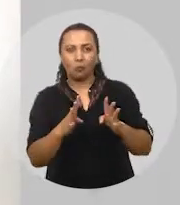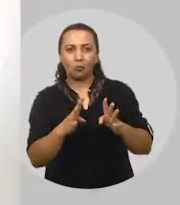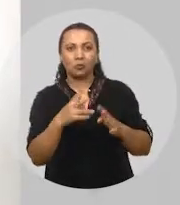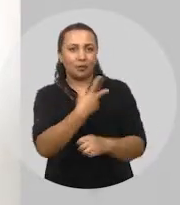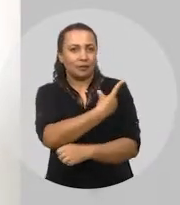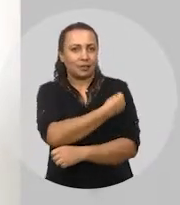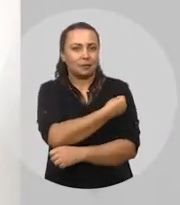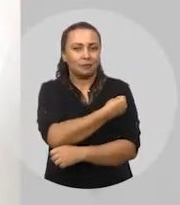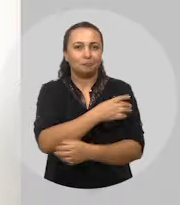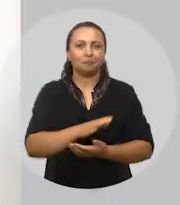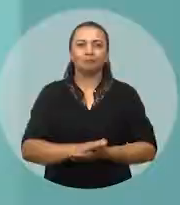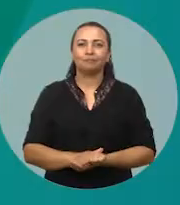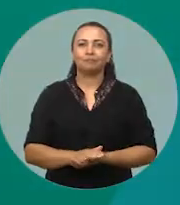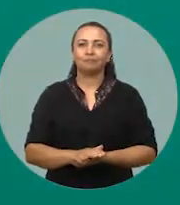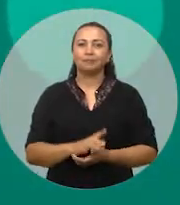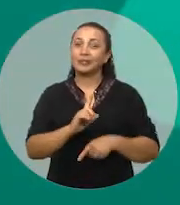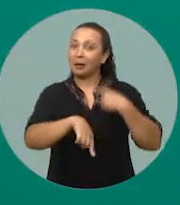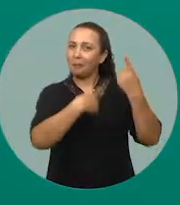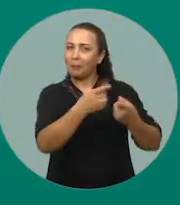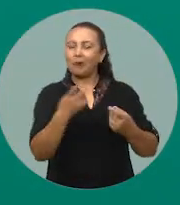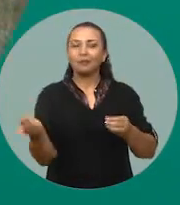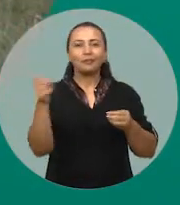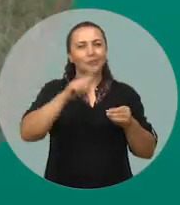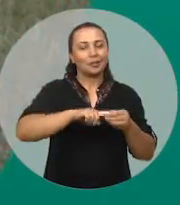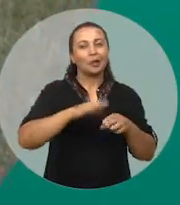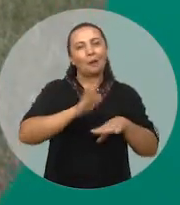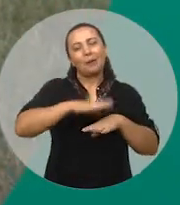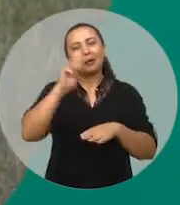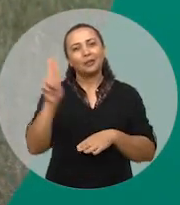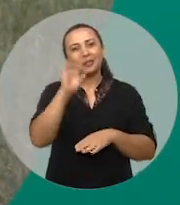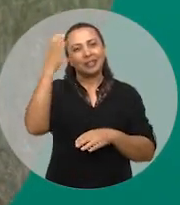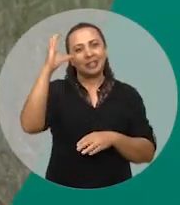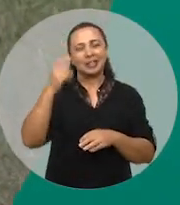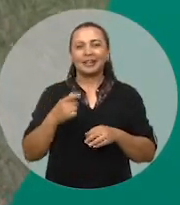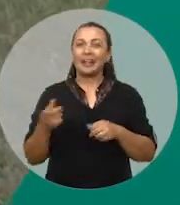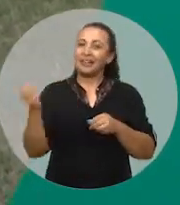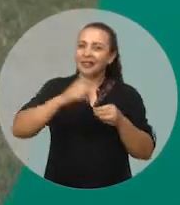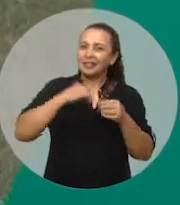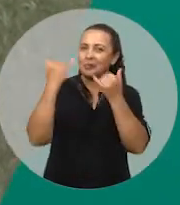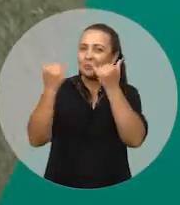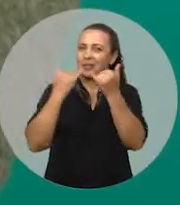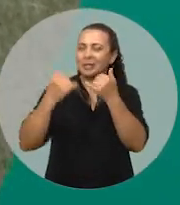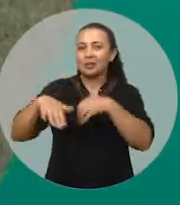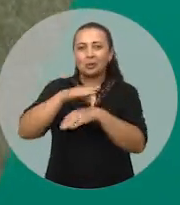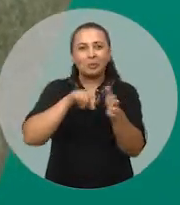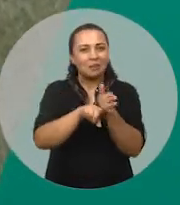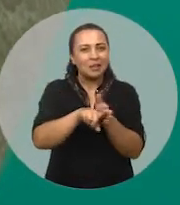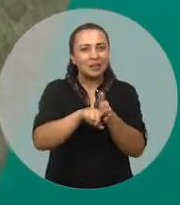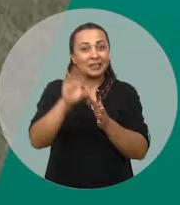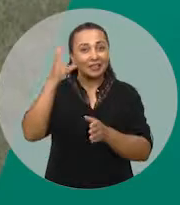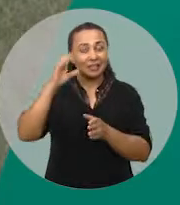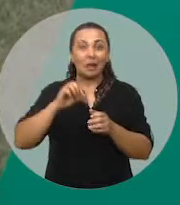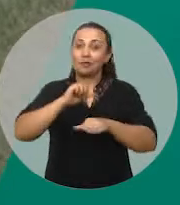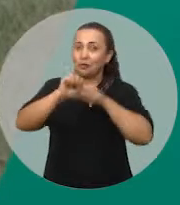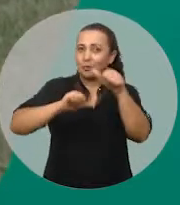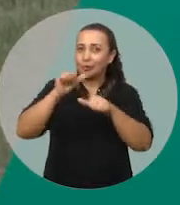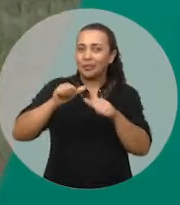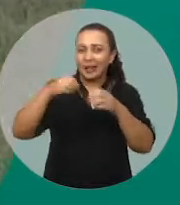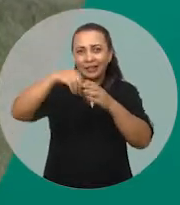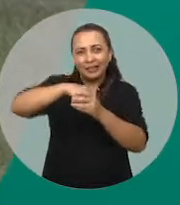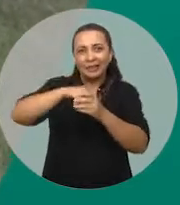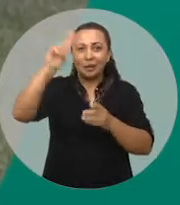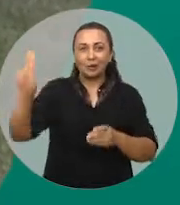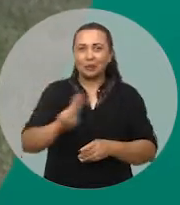manter esse foco na vacinação. E daqui a pouco a gente volta com mais Univerciência, trazendo as informações a respeito das pesquisas